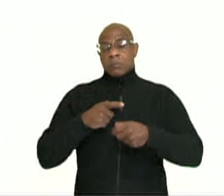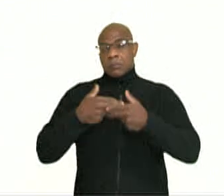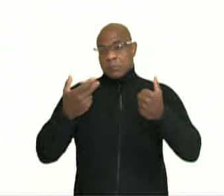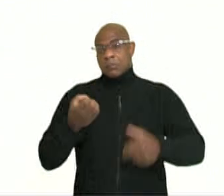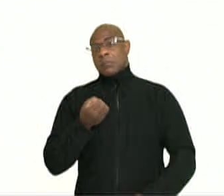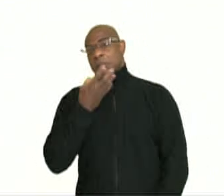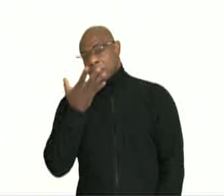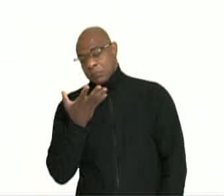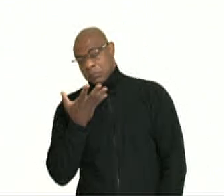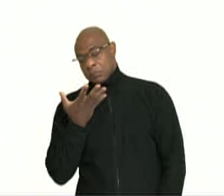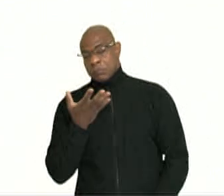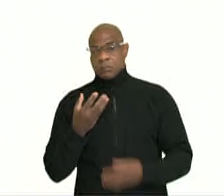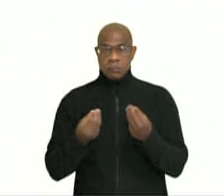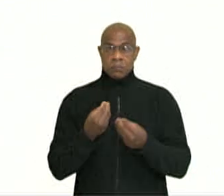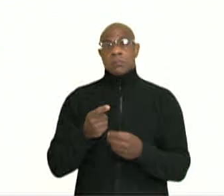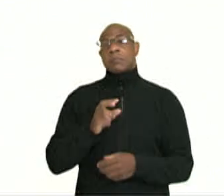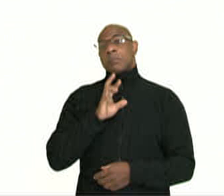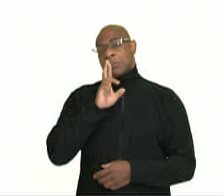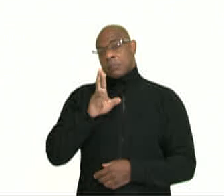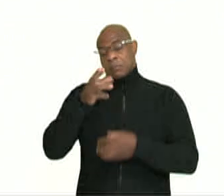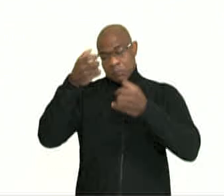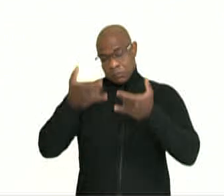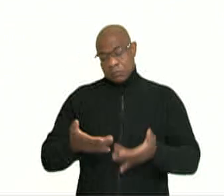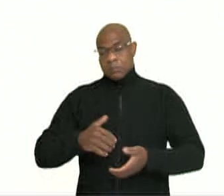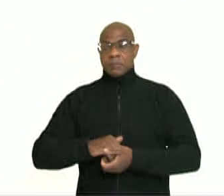sua resposta. Agora é com vocês.